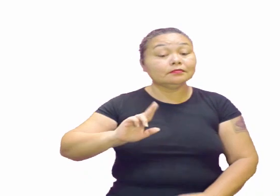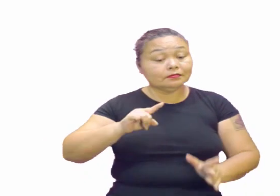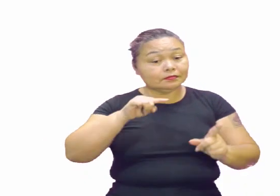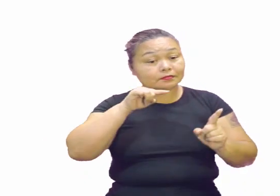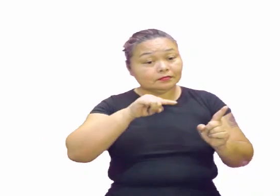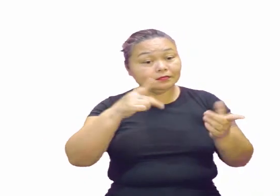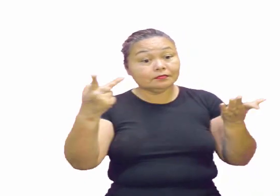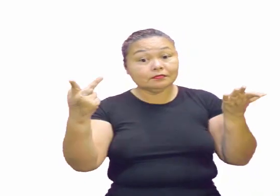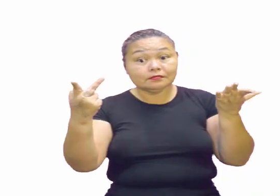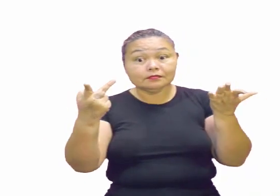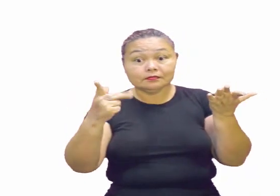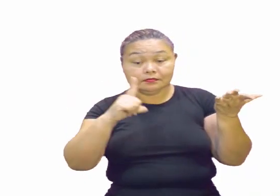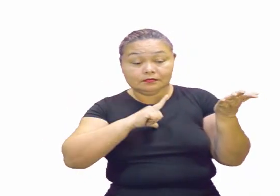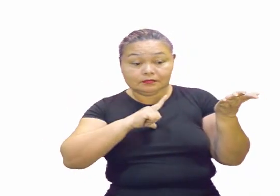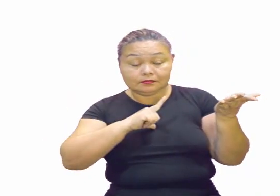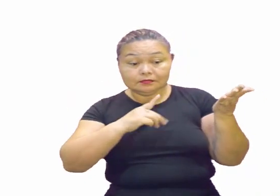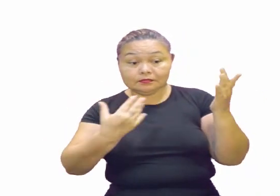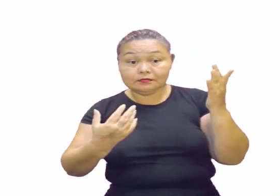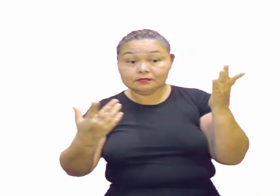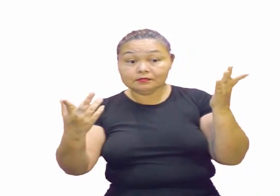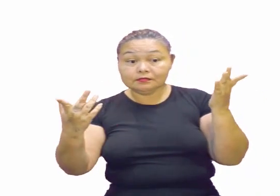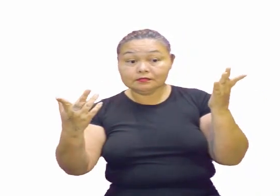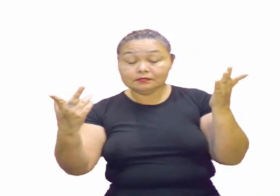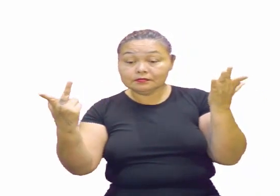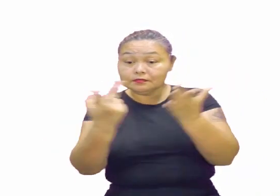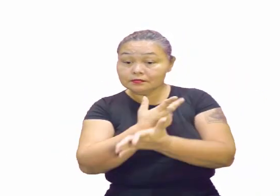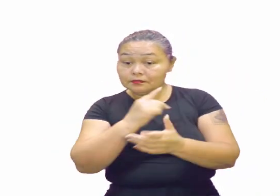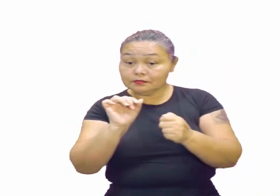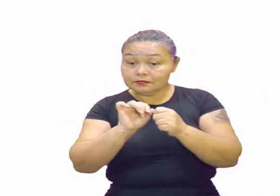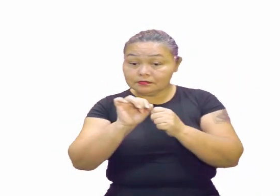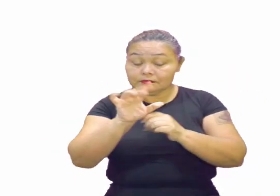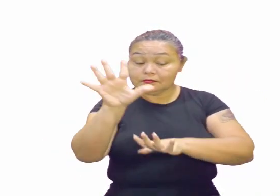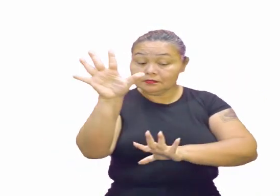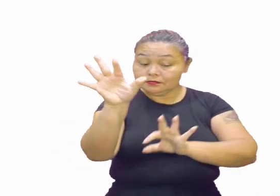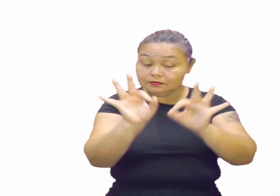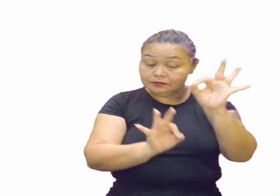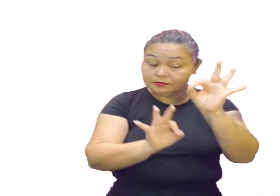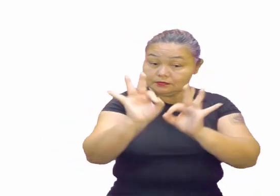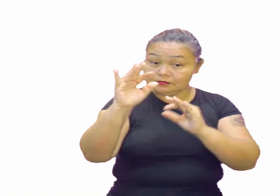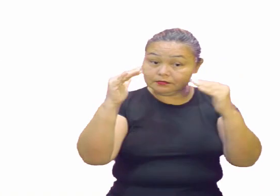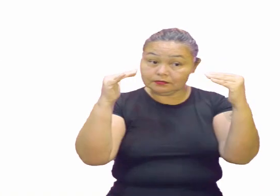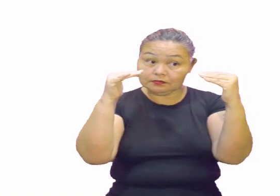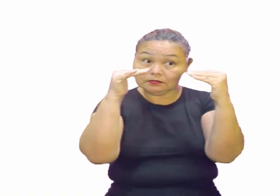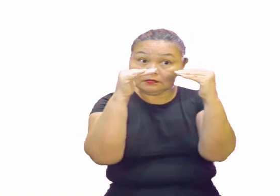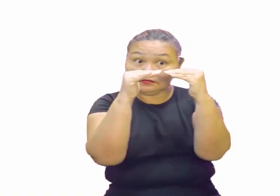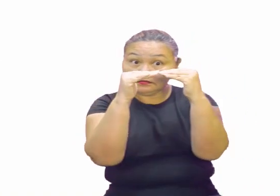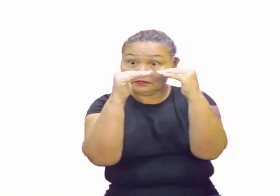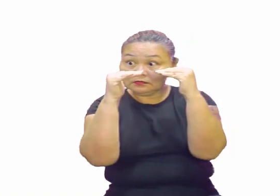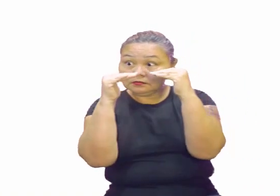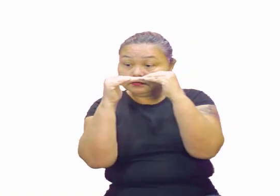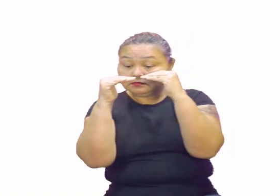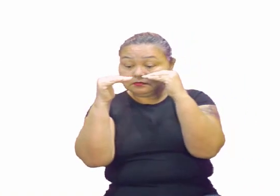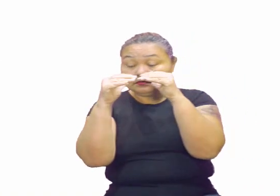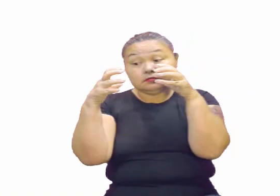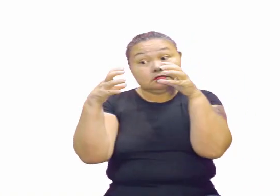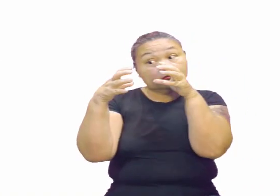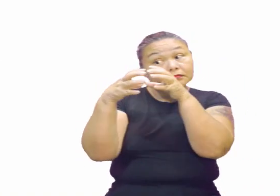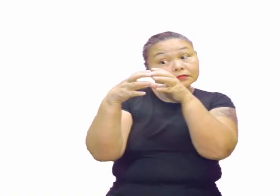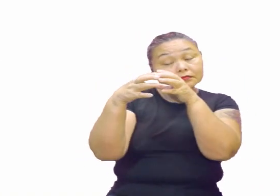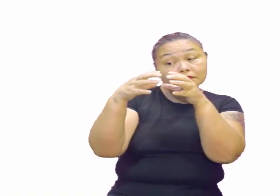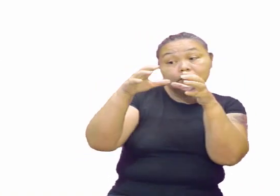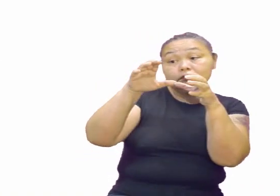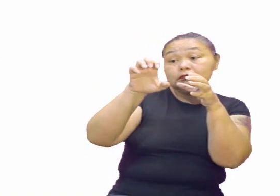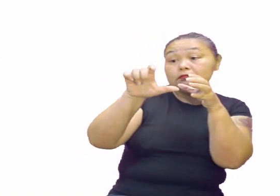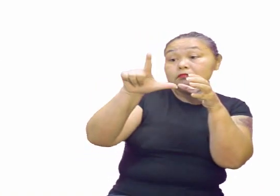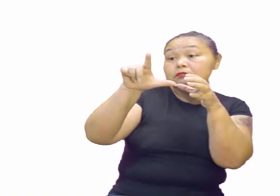em climas de ordem e concordância das elites. Vejam,